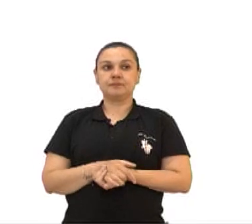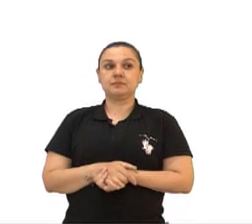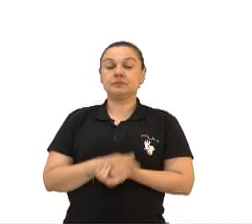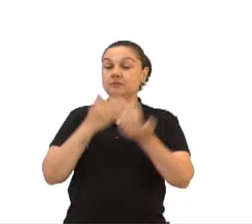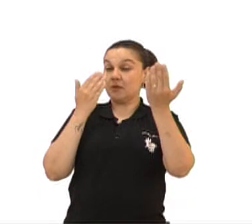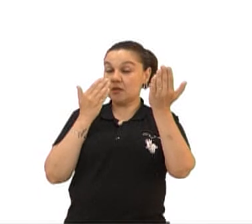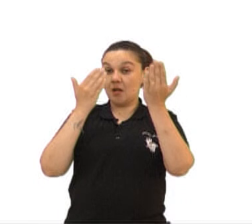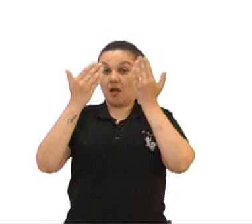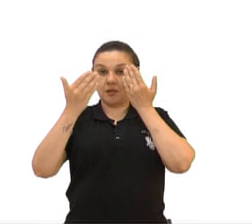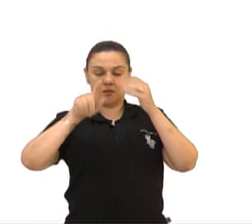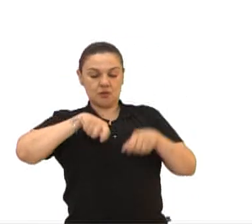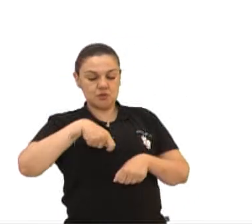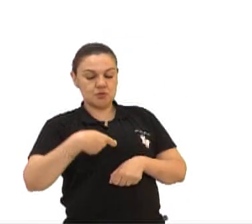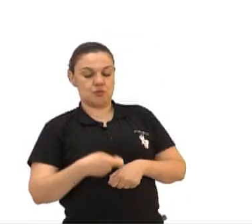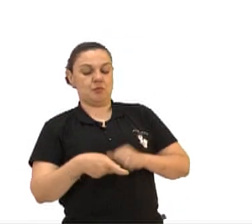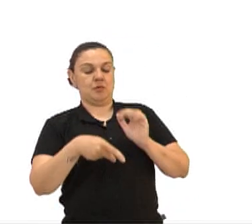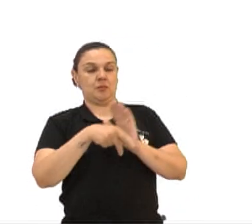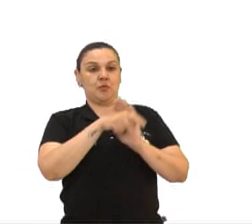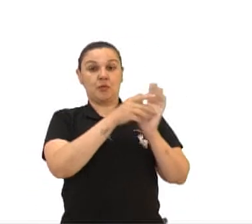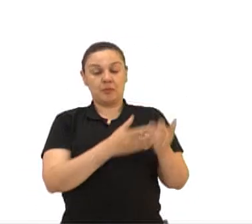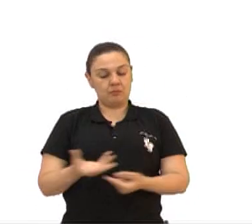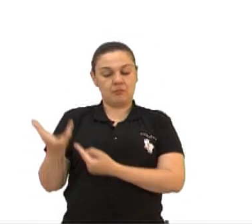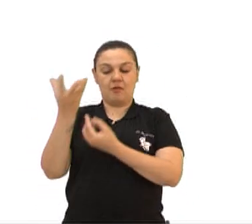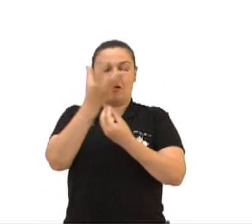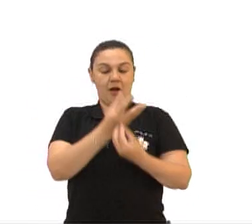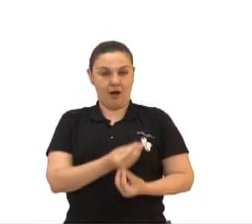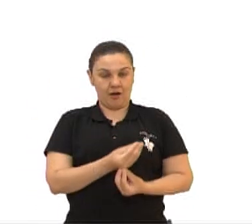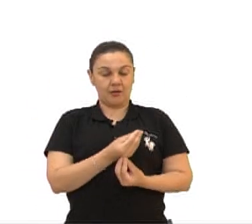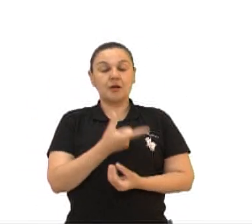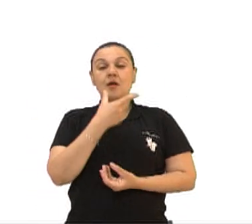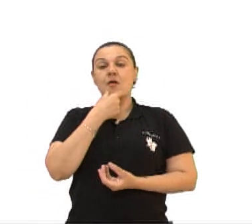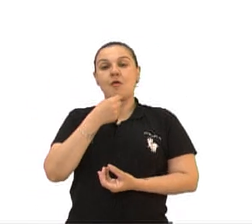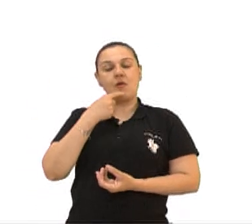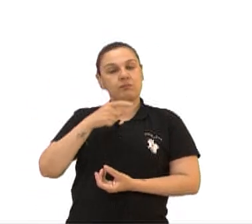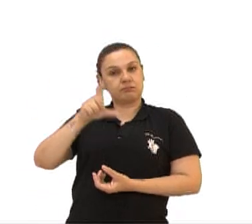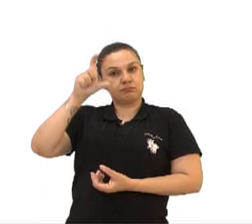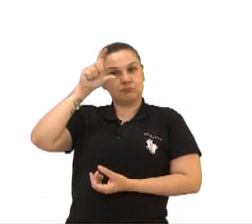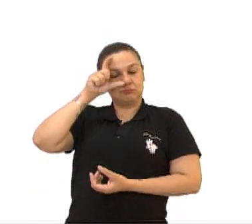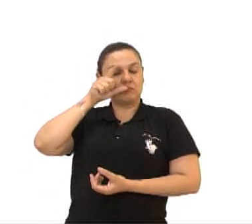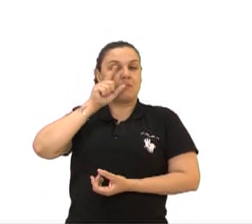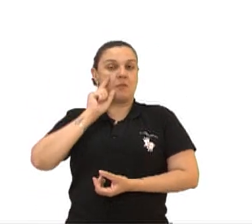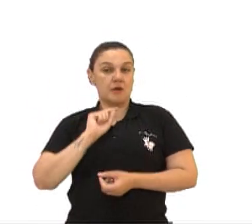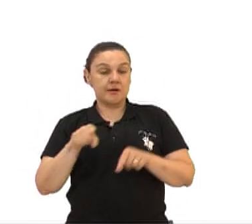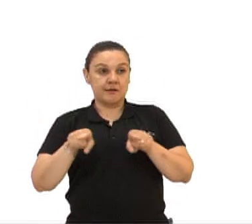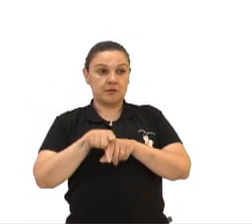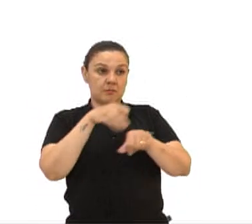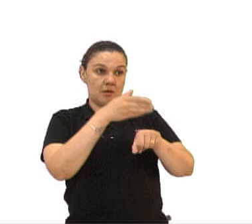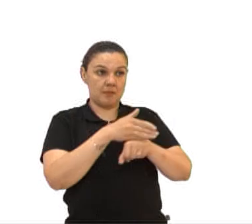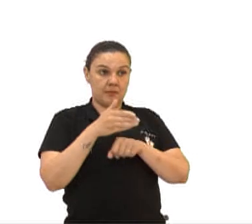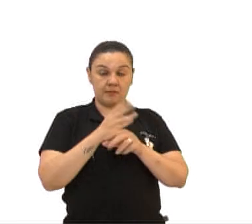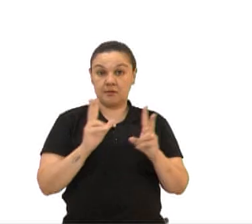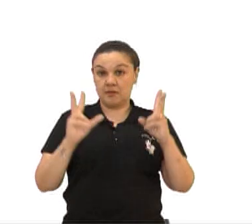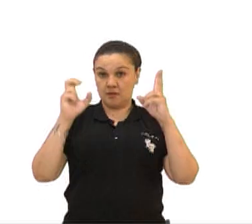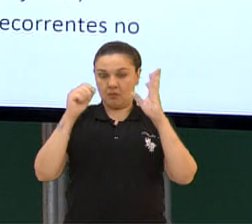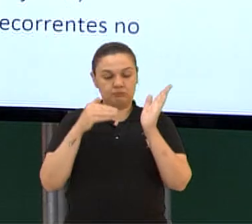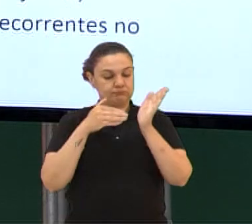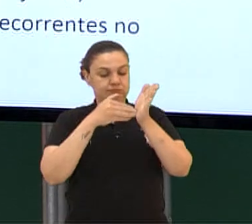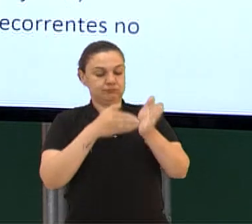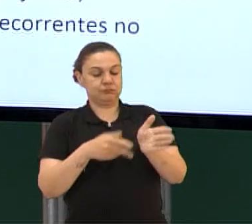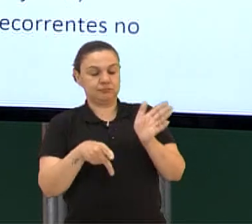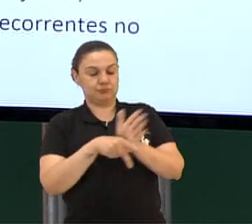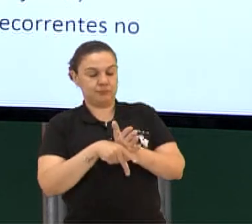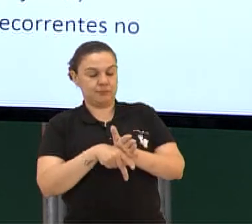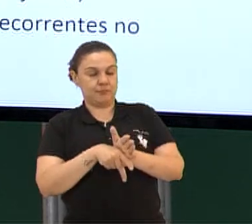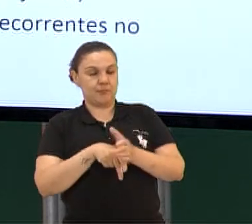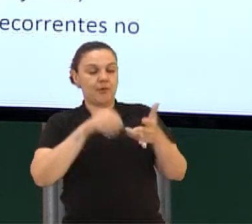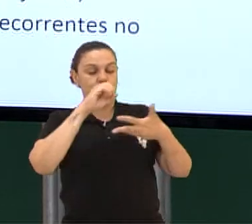continuar a analisar a questão da arte no pensamento do Walter Benjamin e, como sempre, praticar temas e questões recorrentes ao